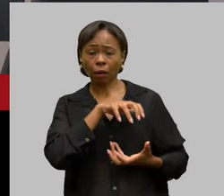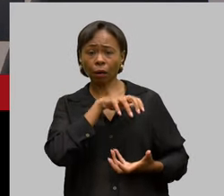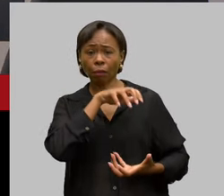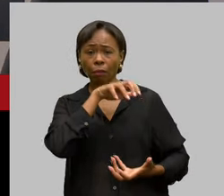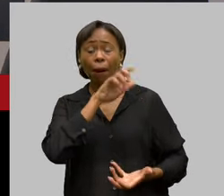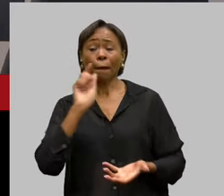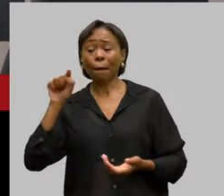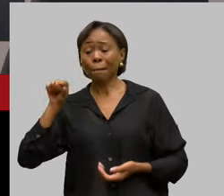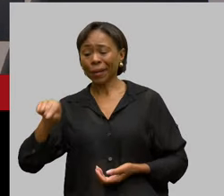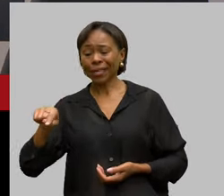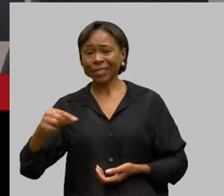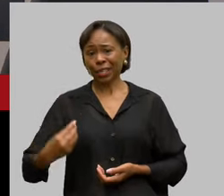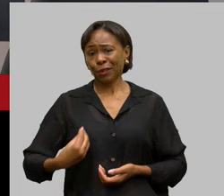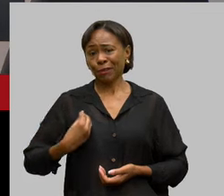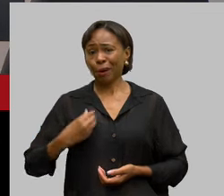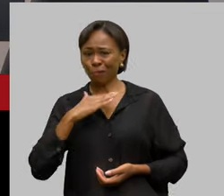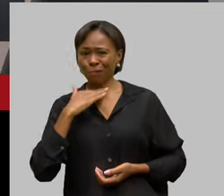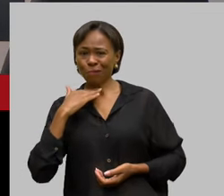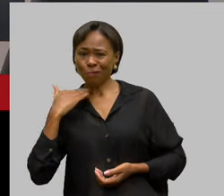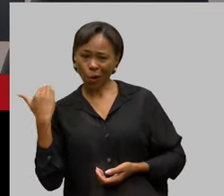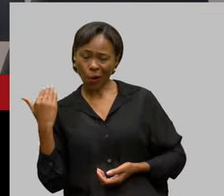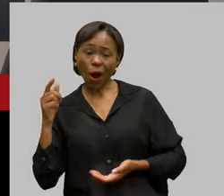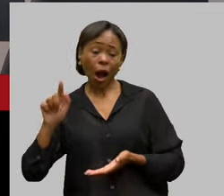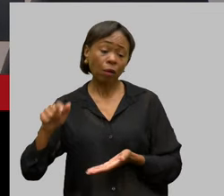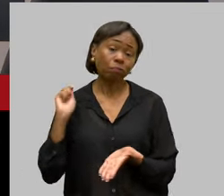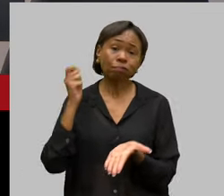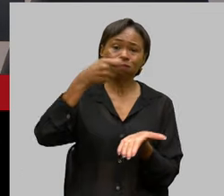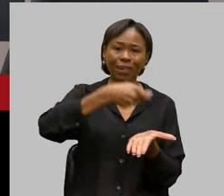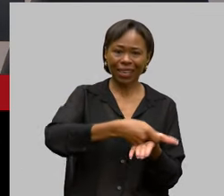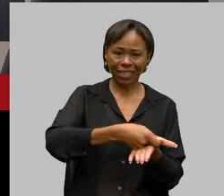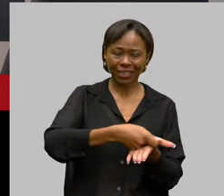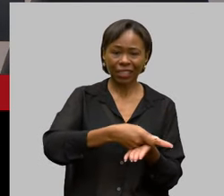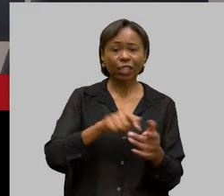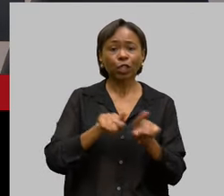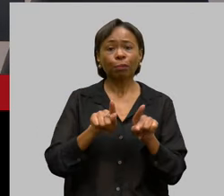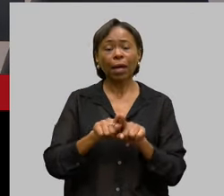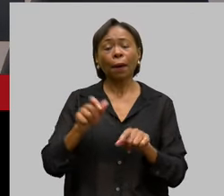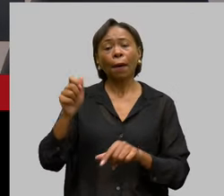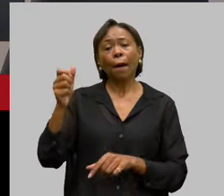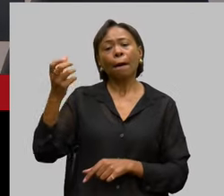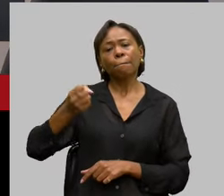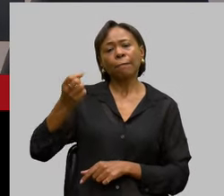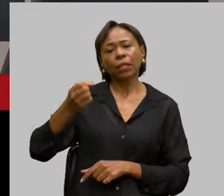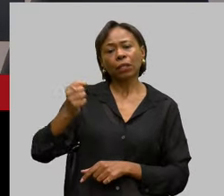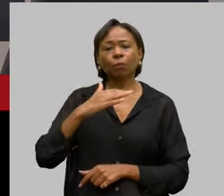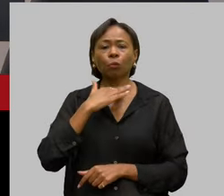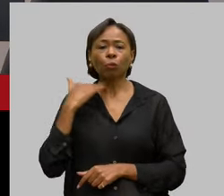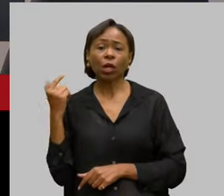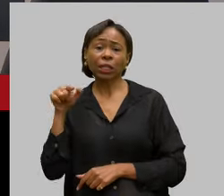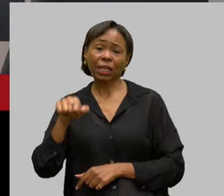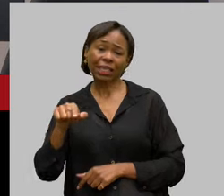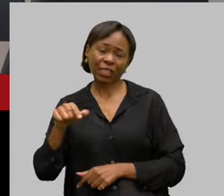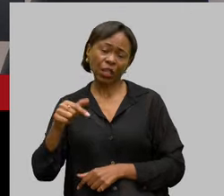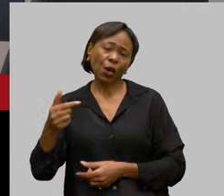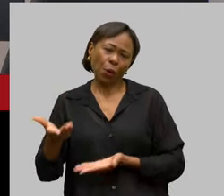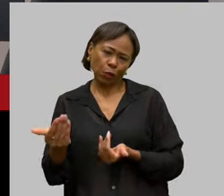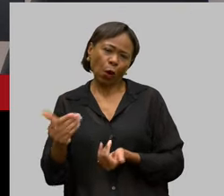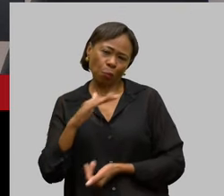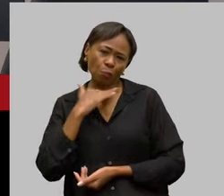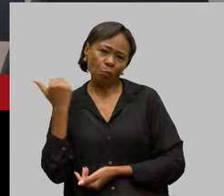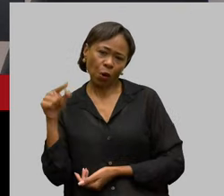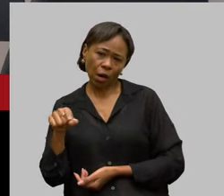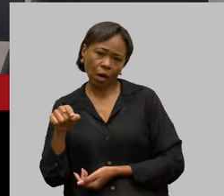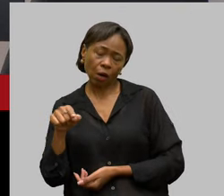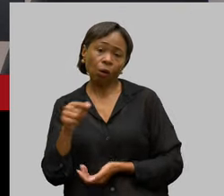pago por aquele que sobreviveu menos assim como a pensão por morte daquele que que faleceu cedo demais tenha e seja